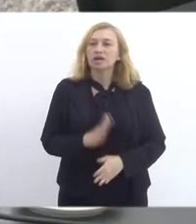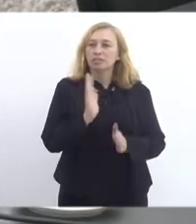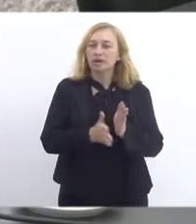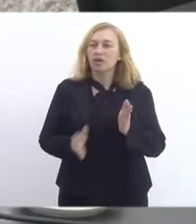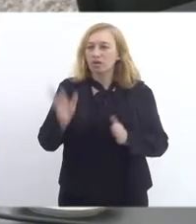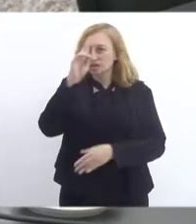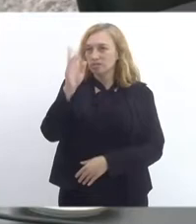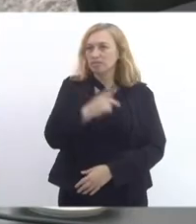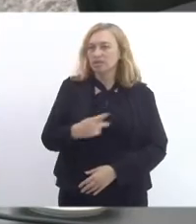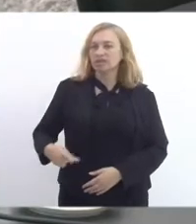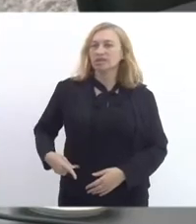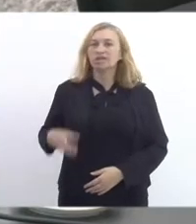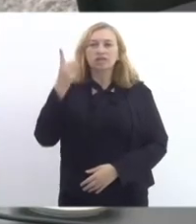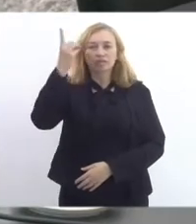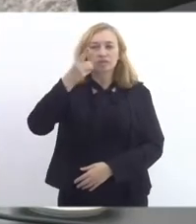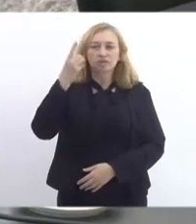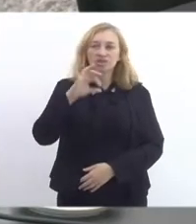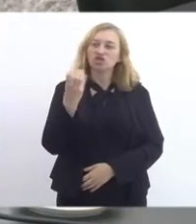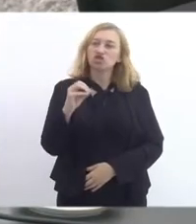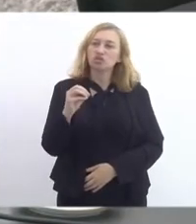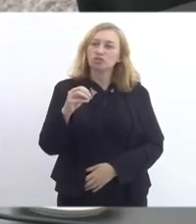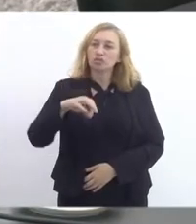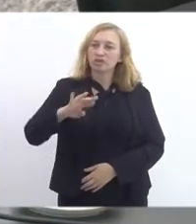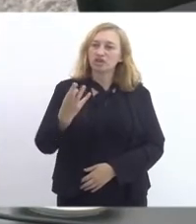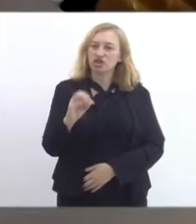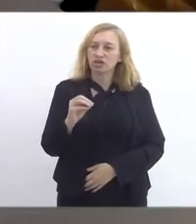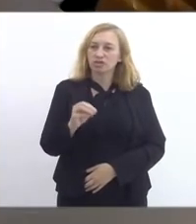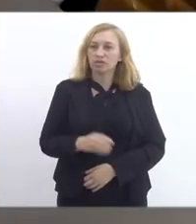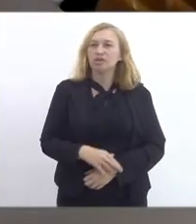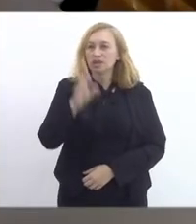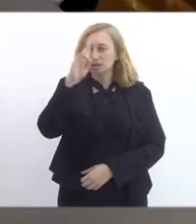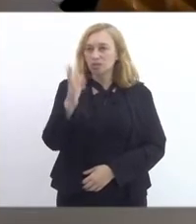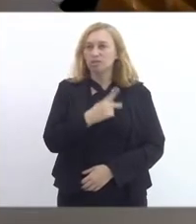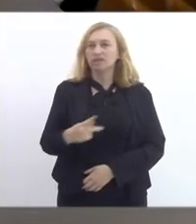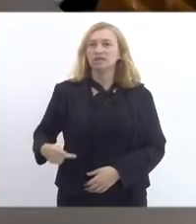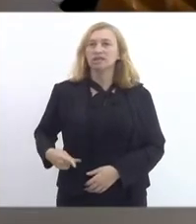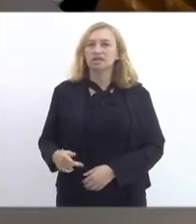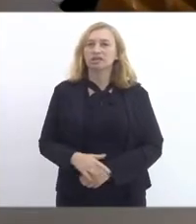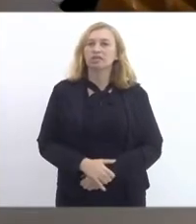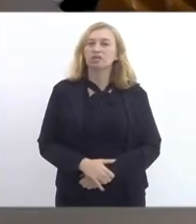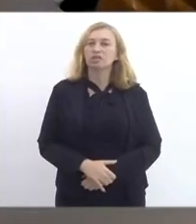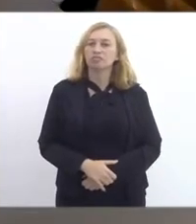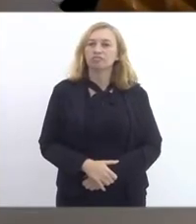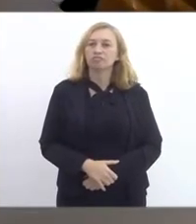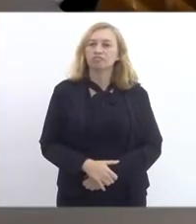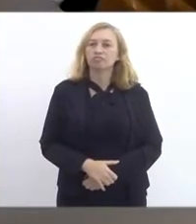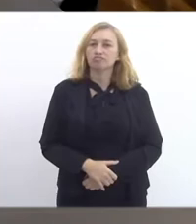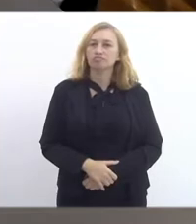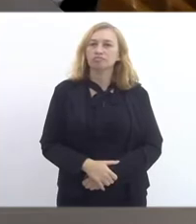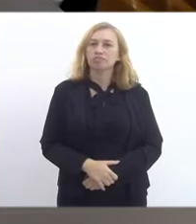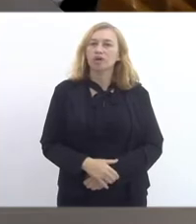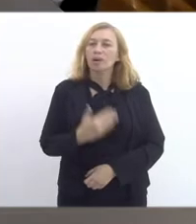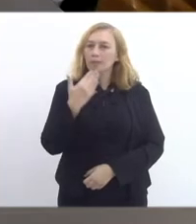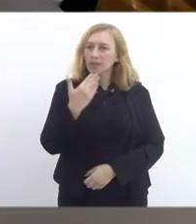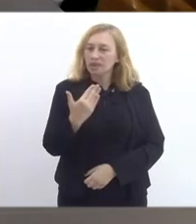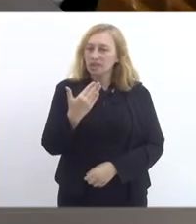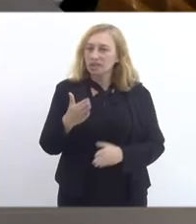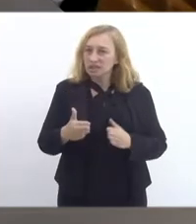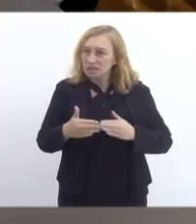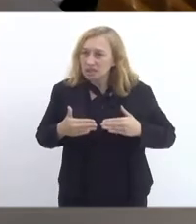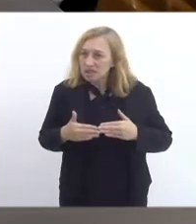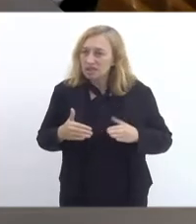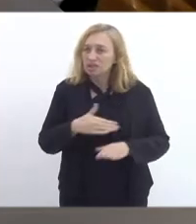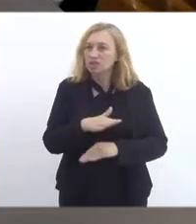senhor presidente. Deputado Chico Machado. Senhor presidente, eu queria... pedir licença aos senhores e